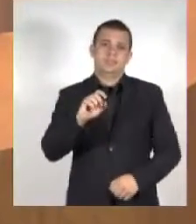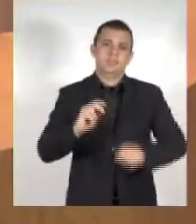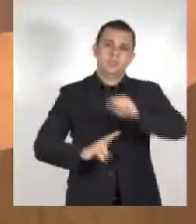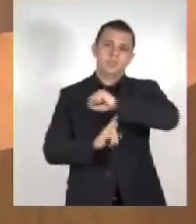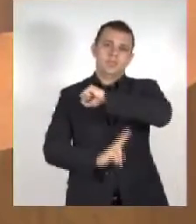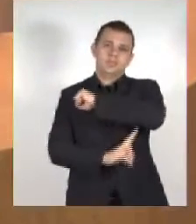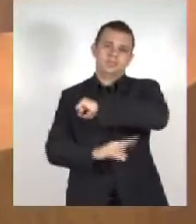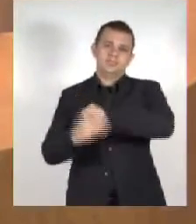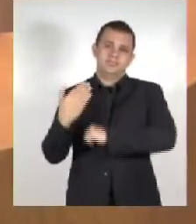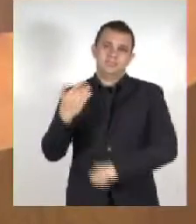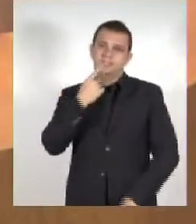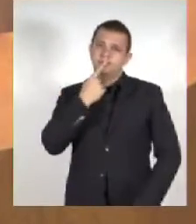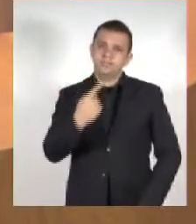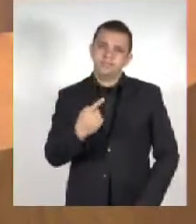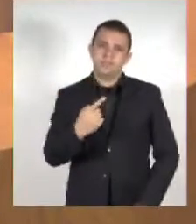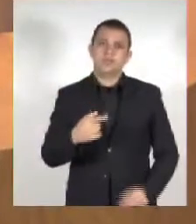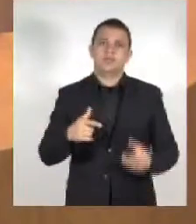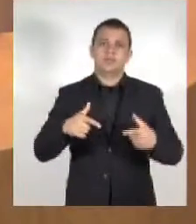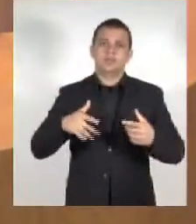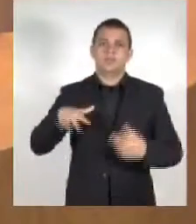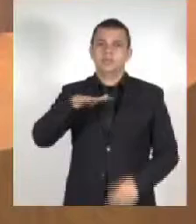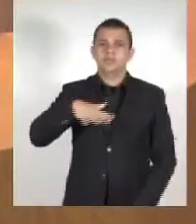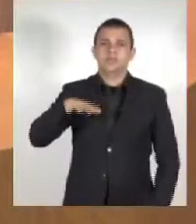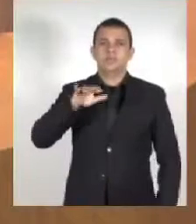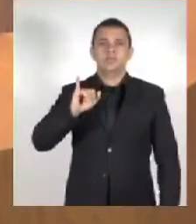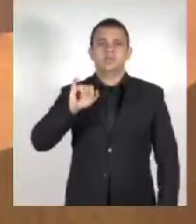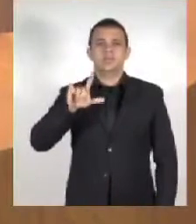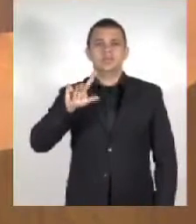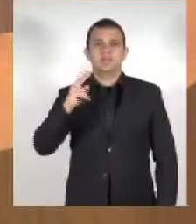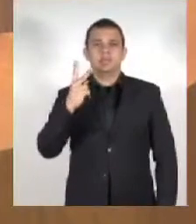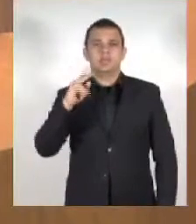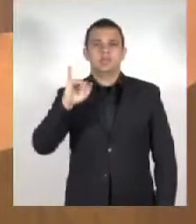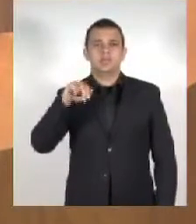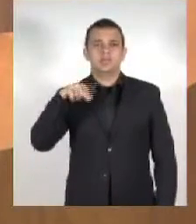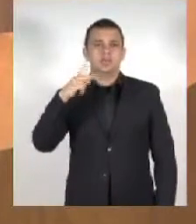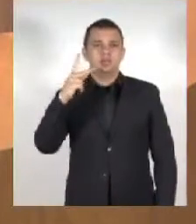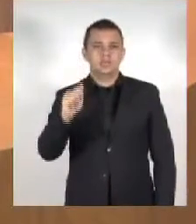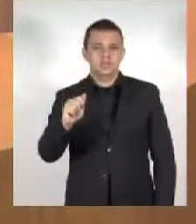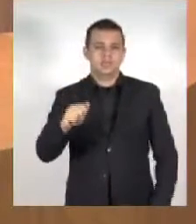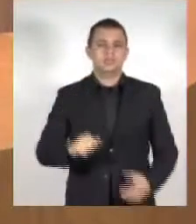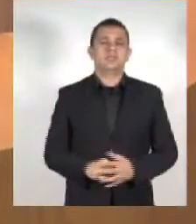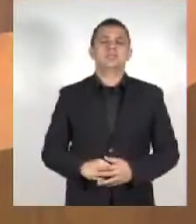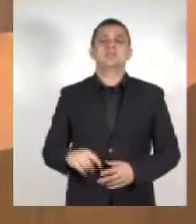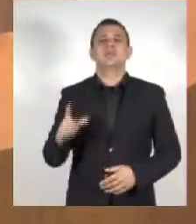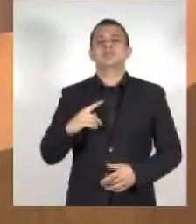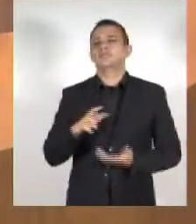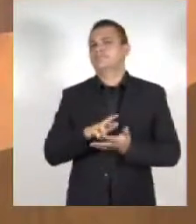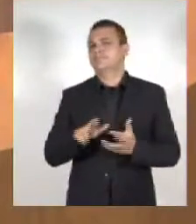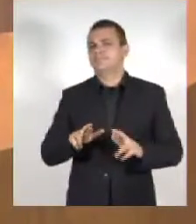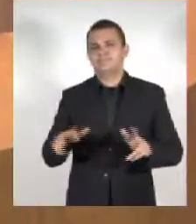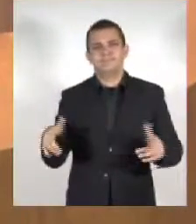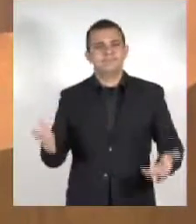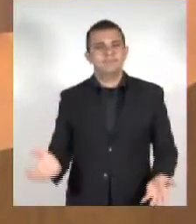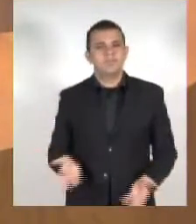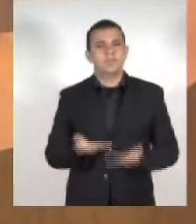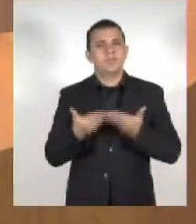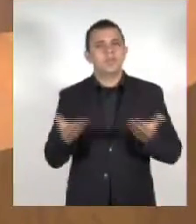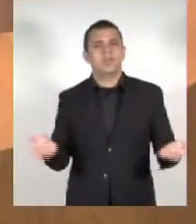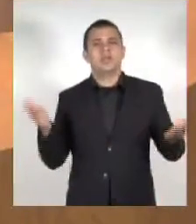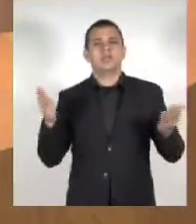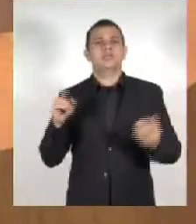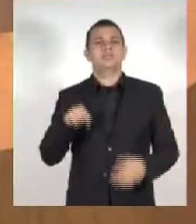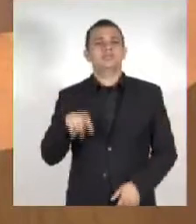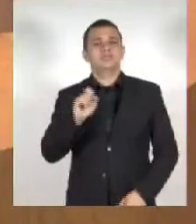Francisco, próximo à Ilhinha. E muitas homenagens que foram feitas em São Luís, desde o governo do Estado,